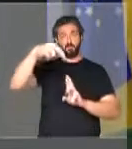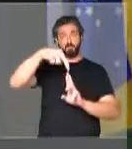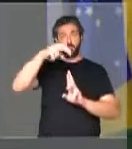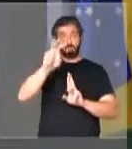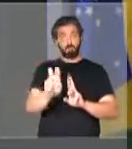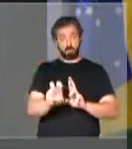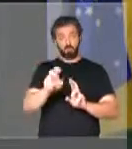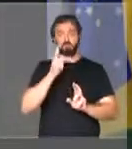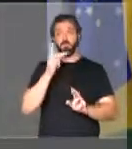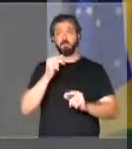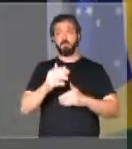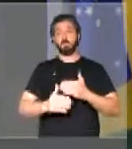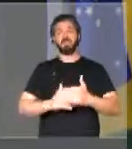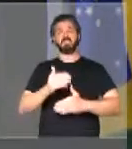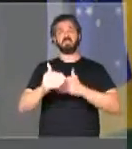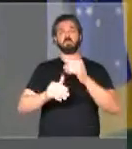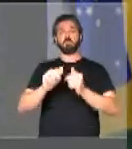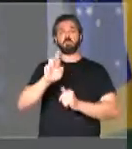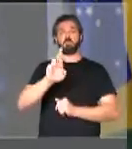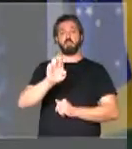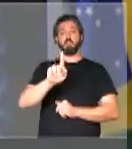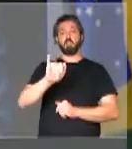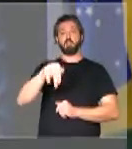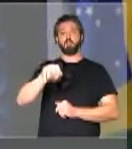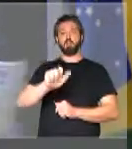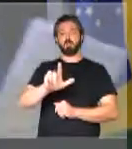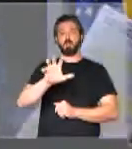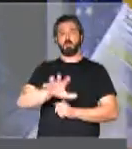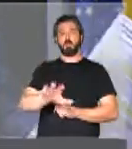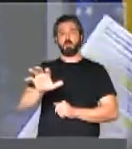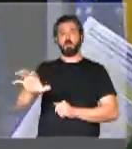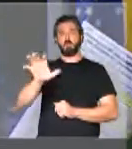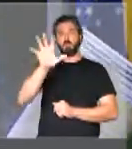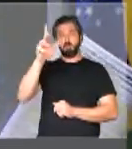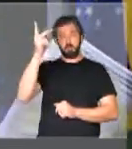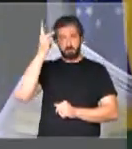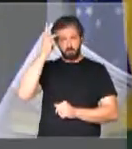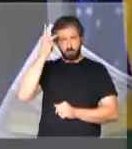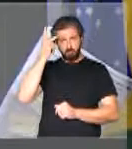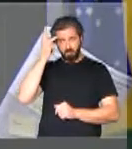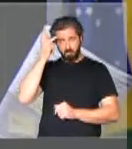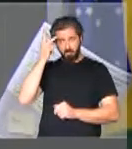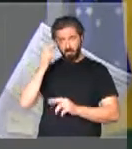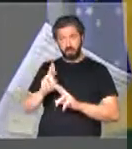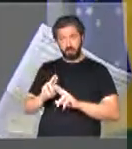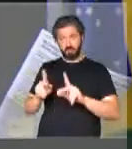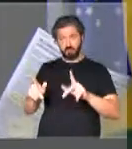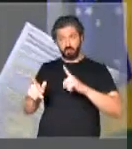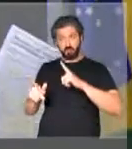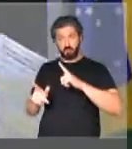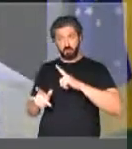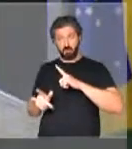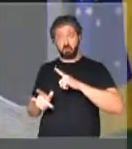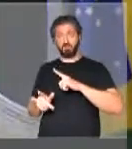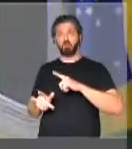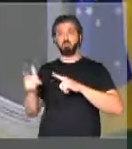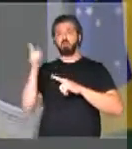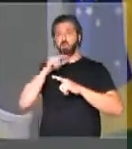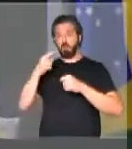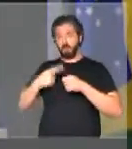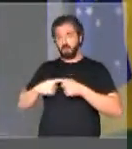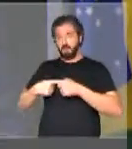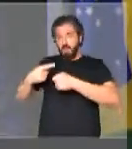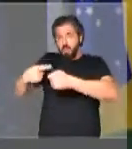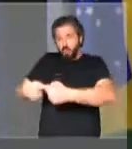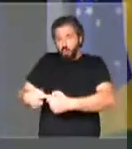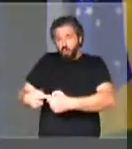5º, desenvolvimento regional. Em São Paulo não é diferente os problemas que nós temos para poder ir para o